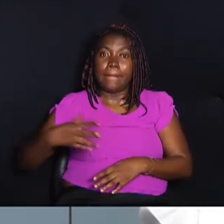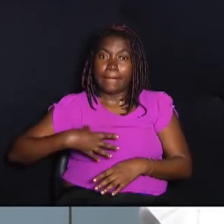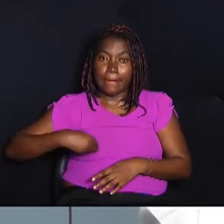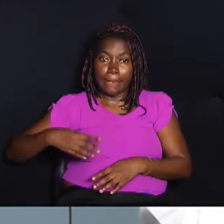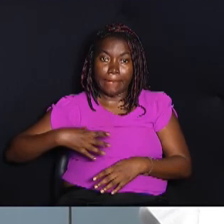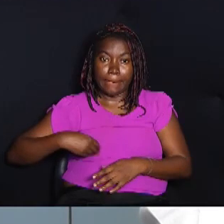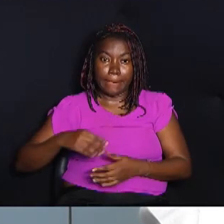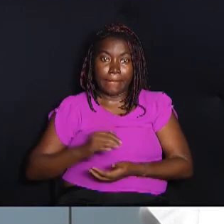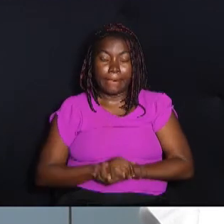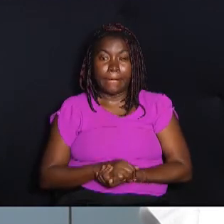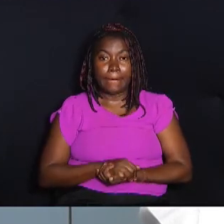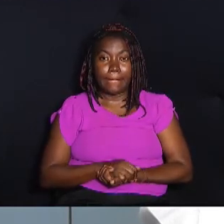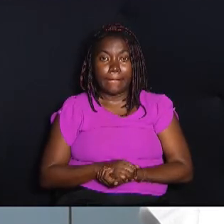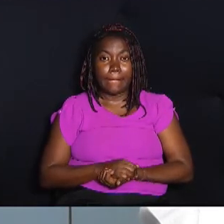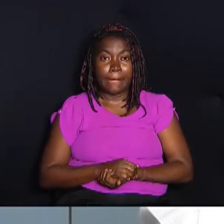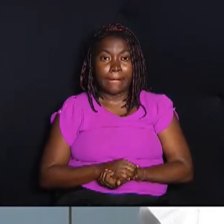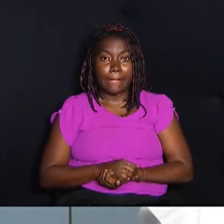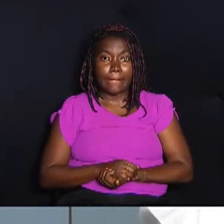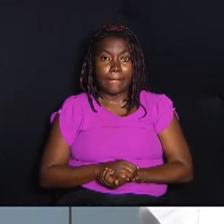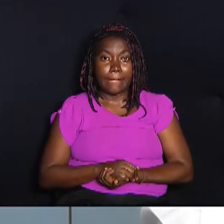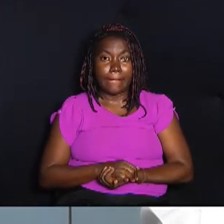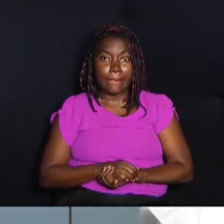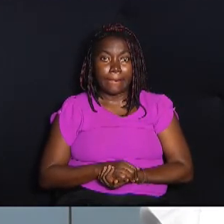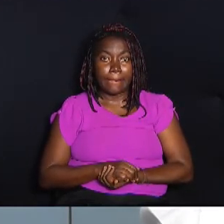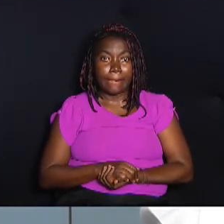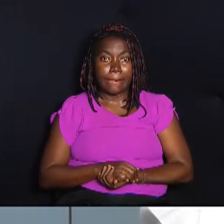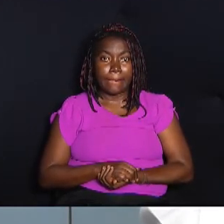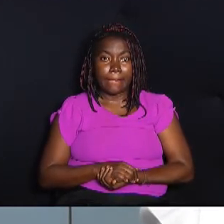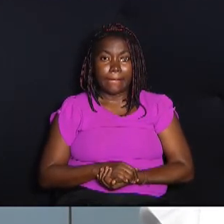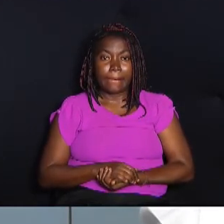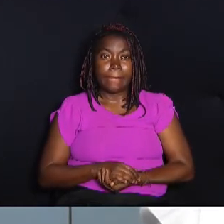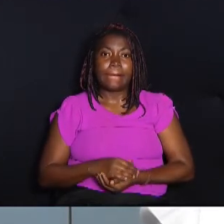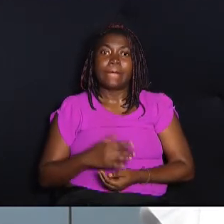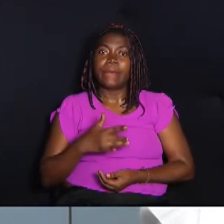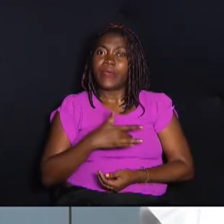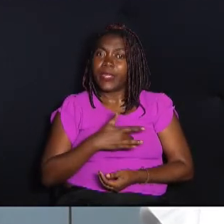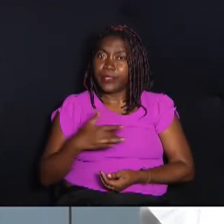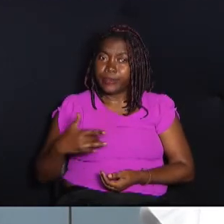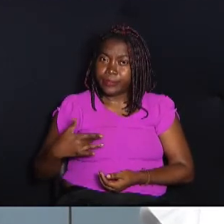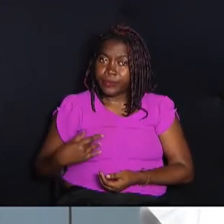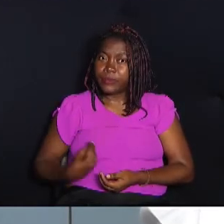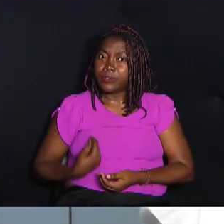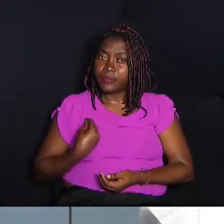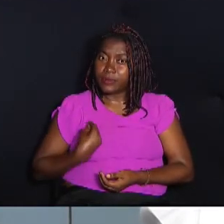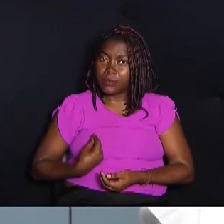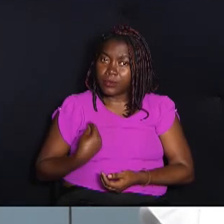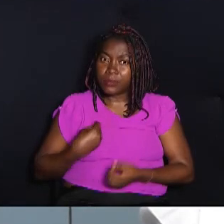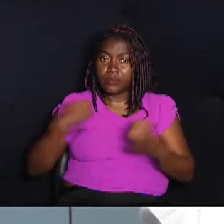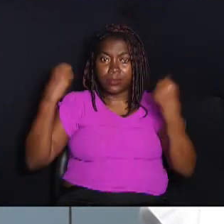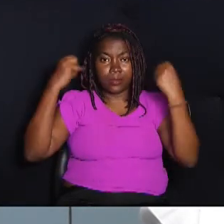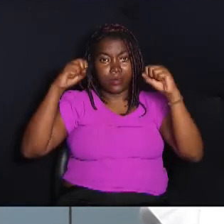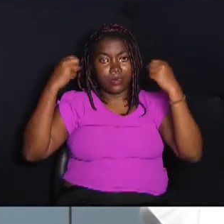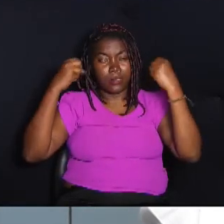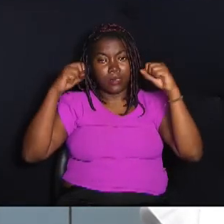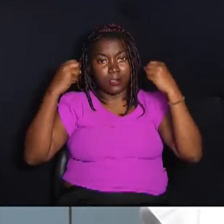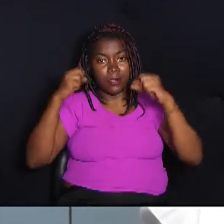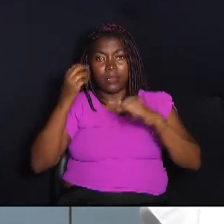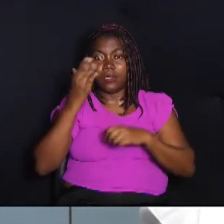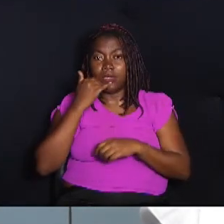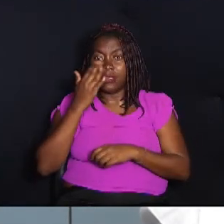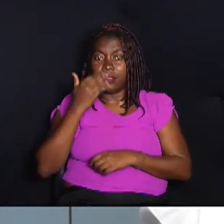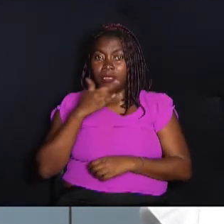e também ter aí uma vida mais saudável, com atividade física, com uma alimentação mais